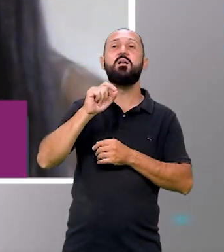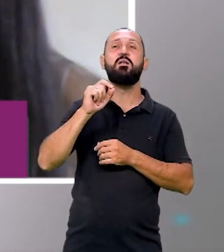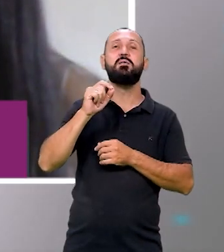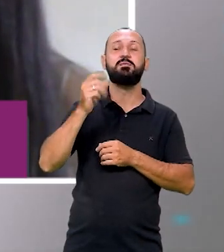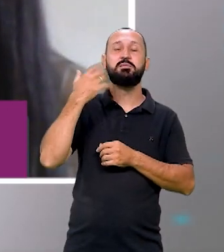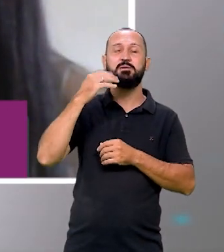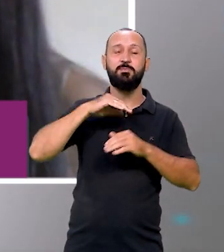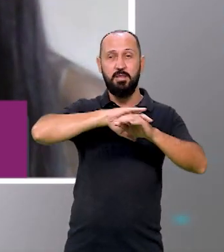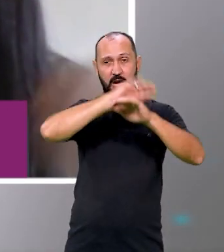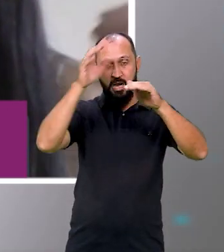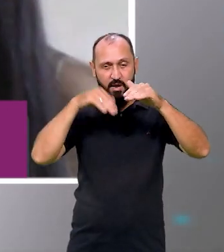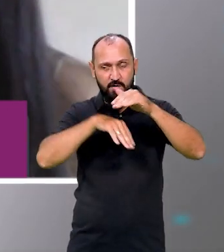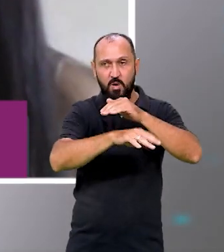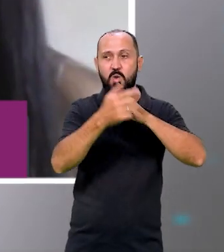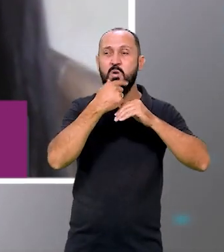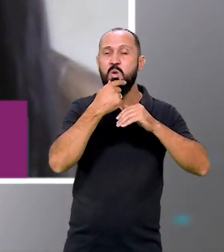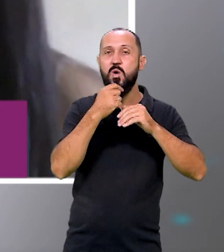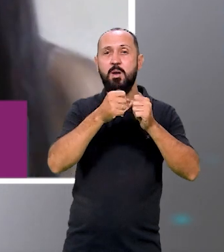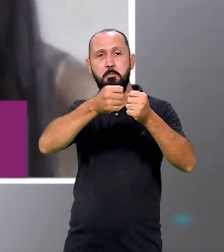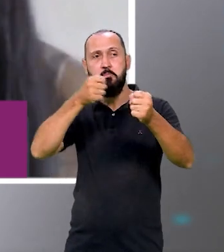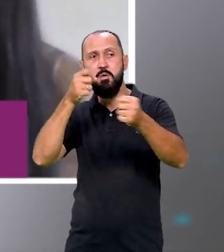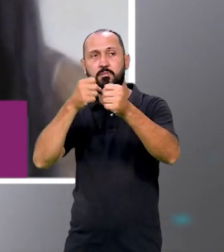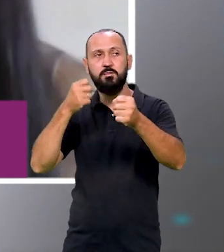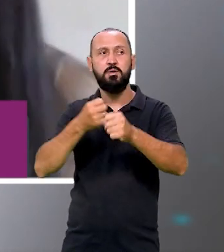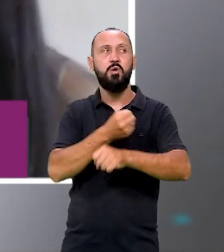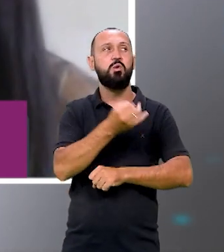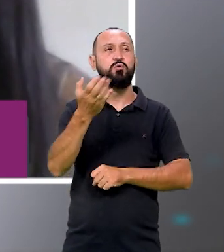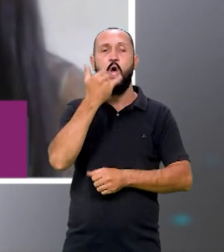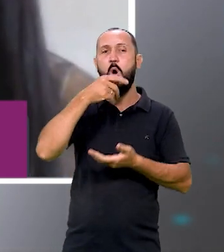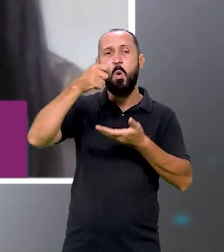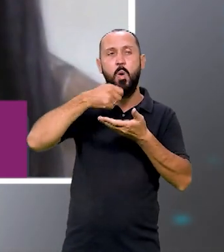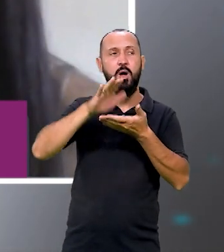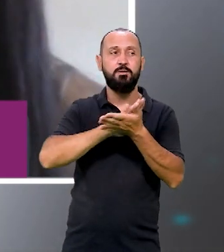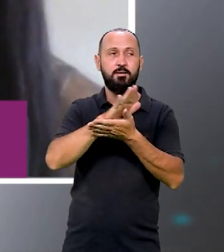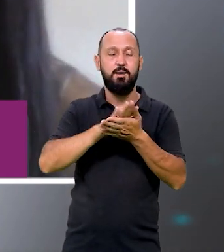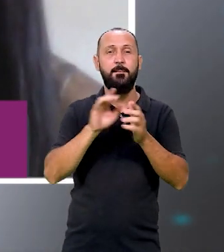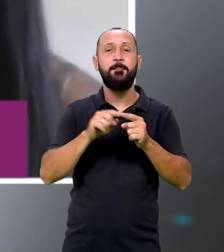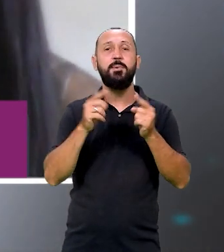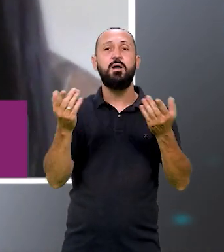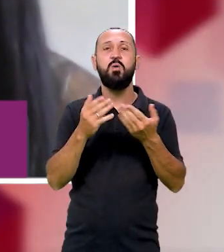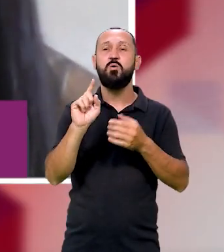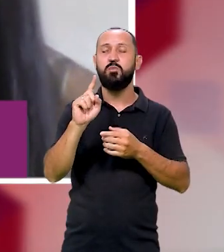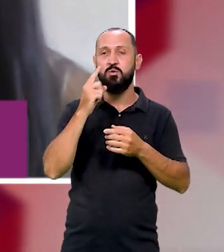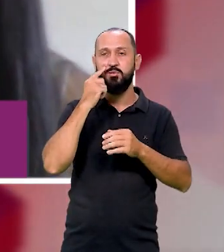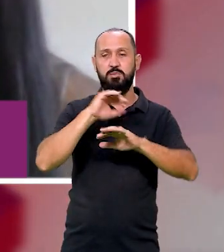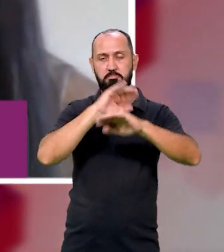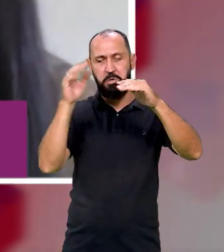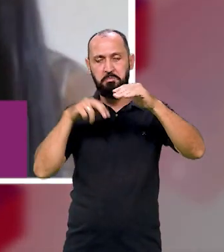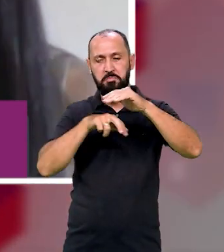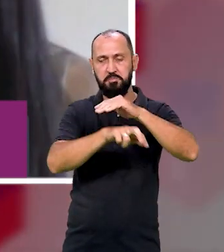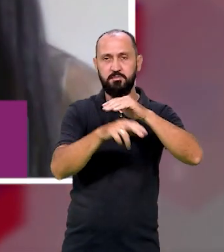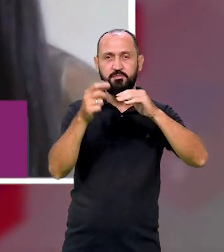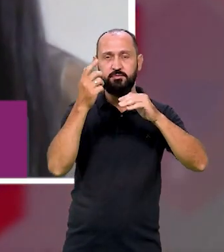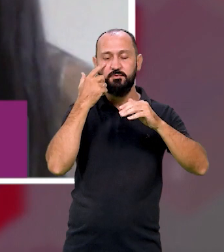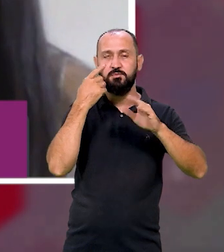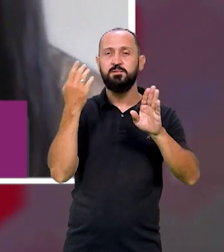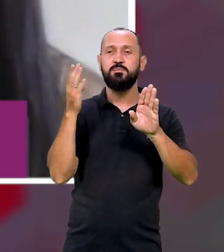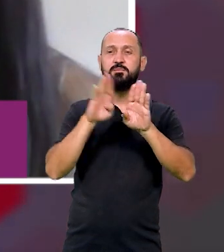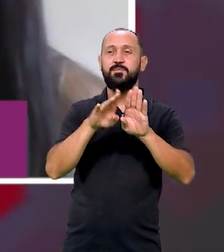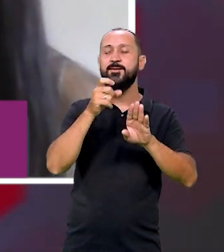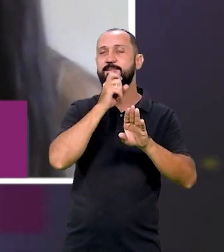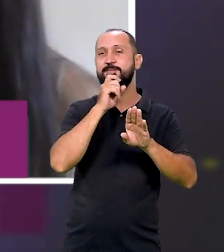a gordura do abdômen, ela é um estoque de energia, é uma forma de defesa do nosso corpo, né? E também,